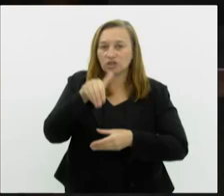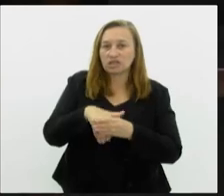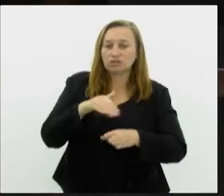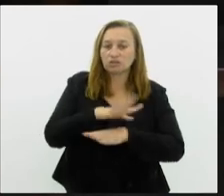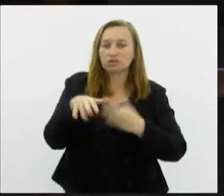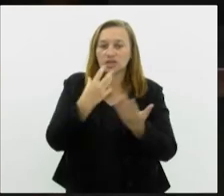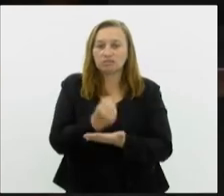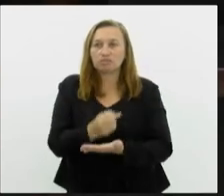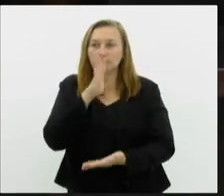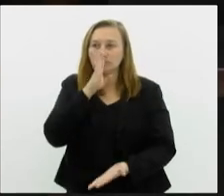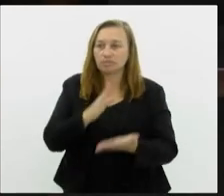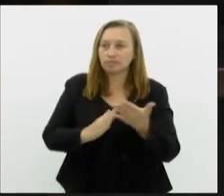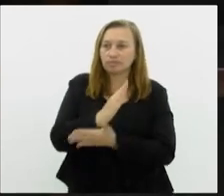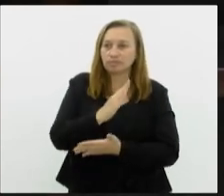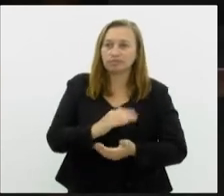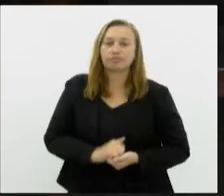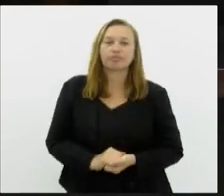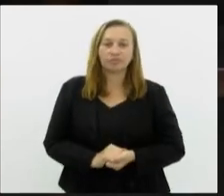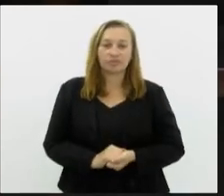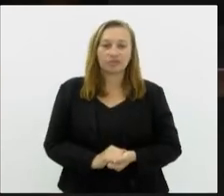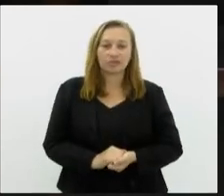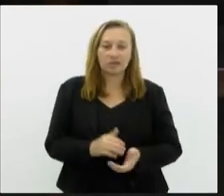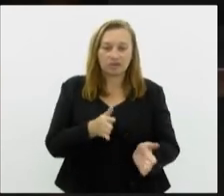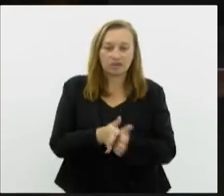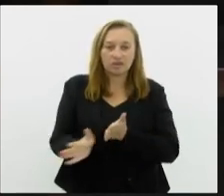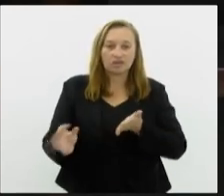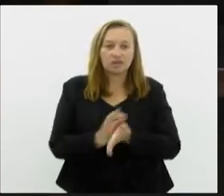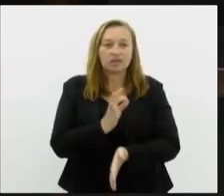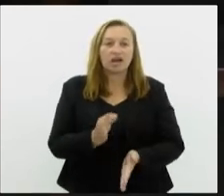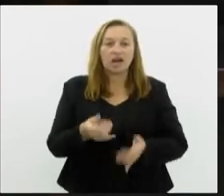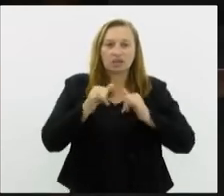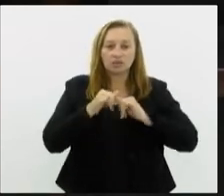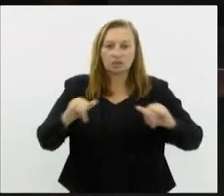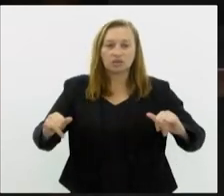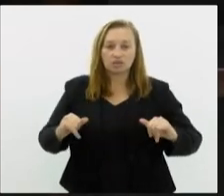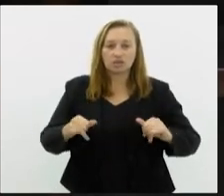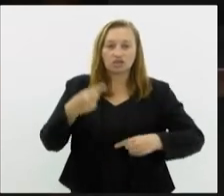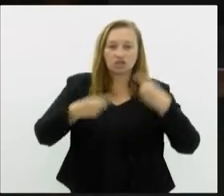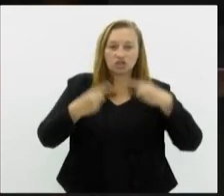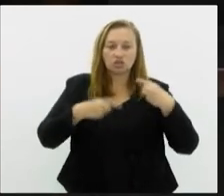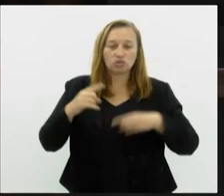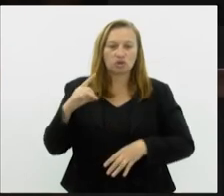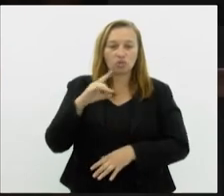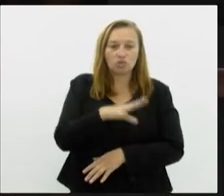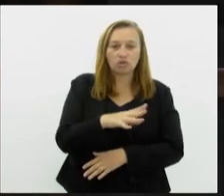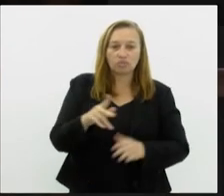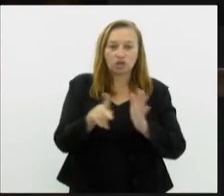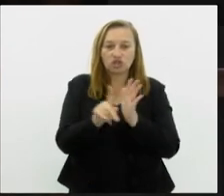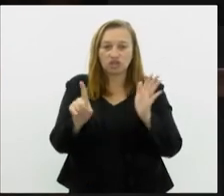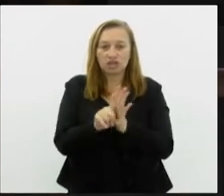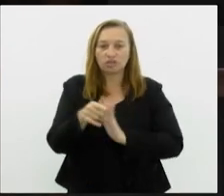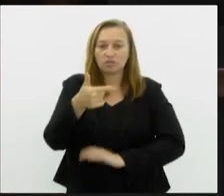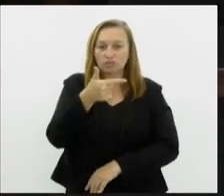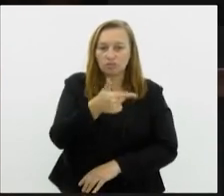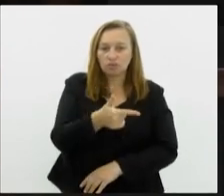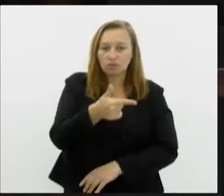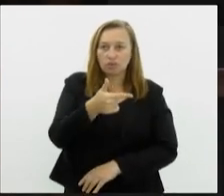aprovam permaneçam como estão. Aprovado. Vai autógrafo. Anuncio. Em regime de urgência, em discussão única, projeto de